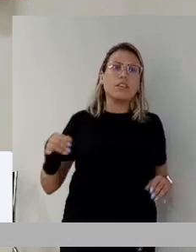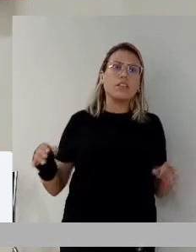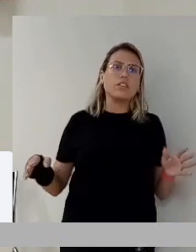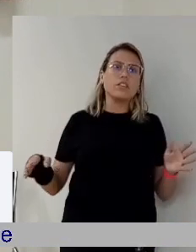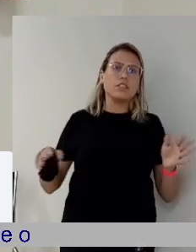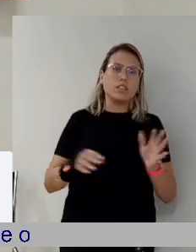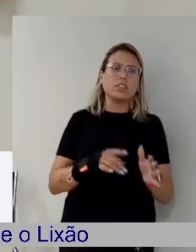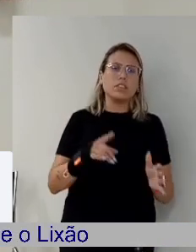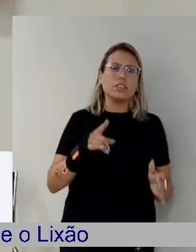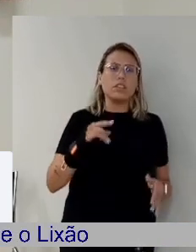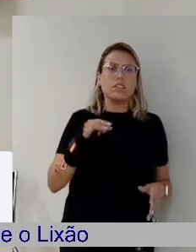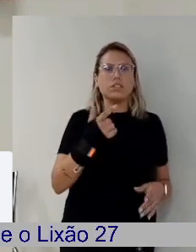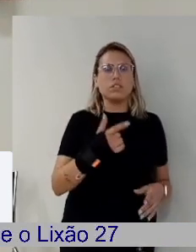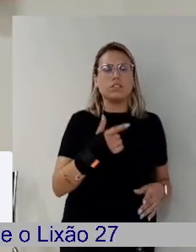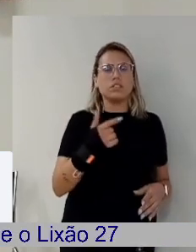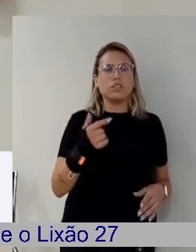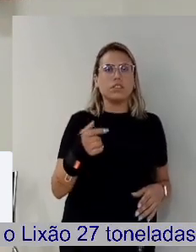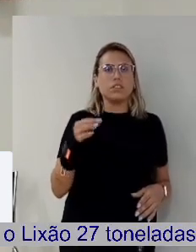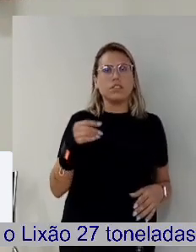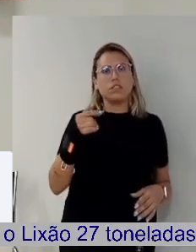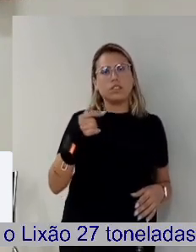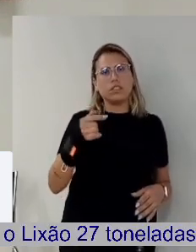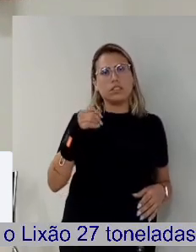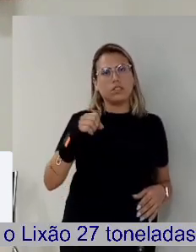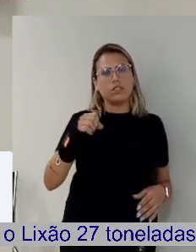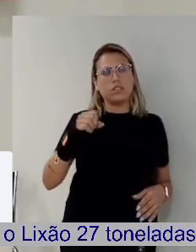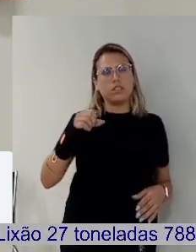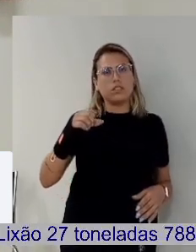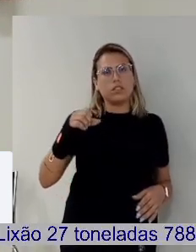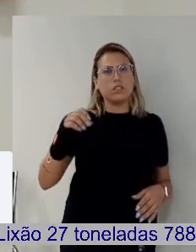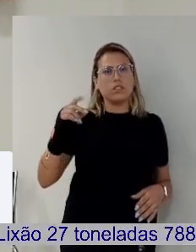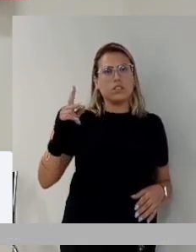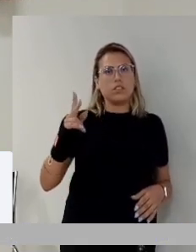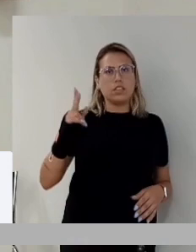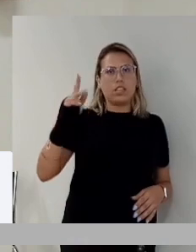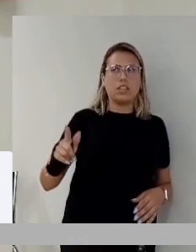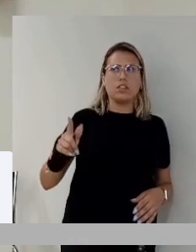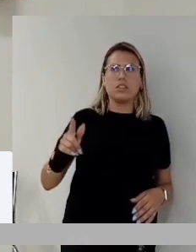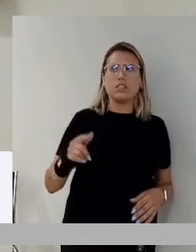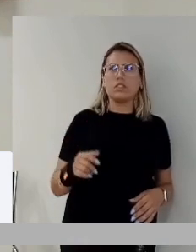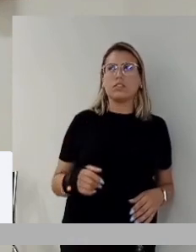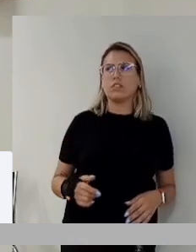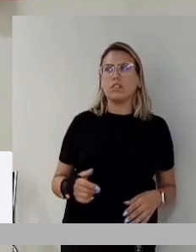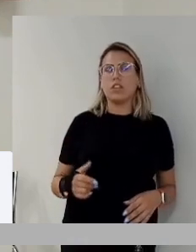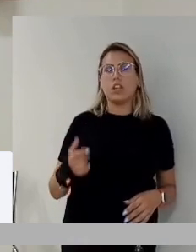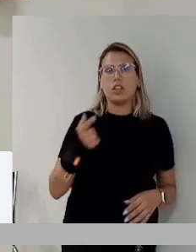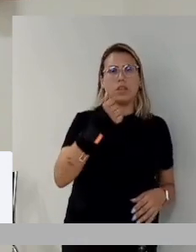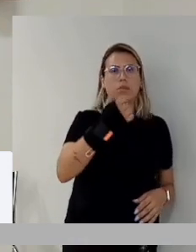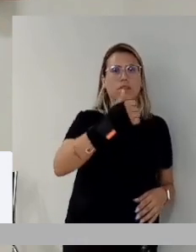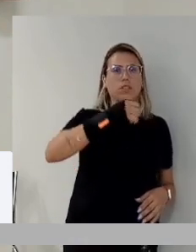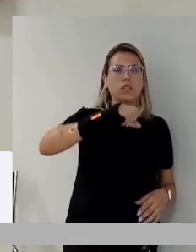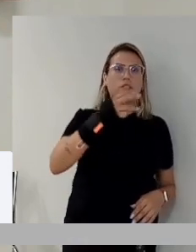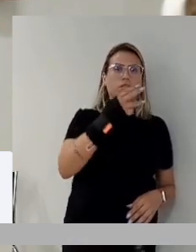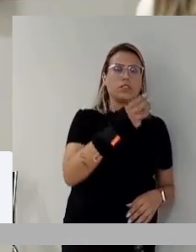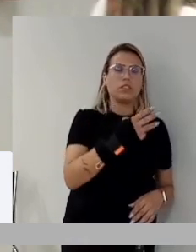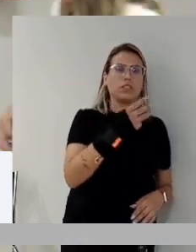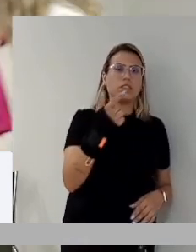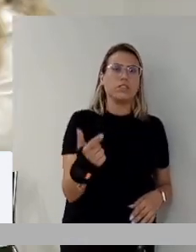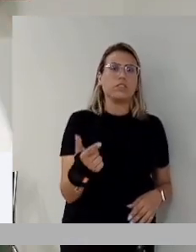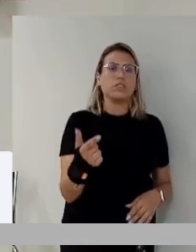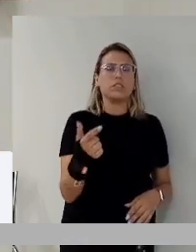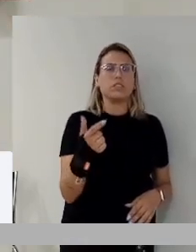o Lixão 27 T 788 kg e 2019 foi para 32